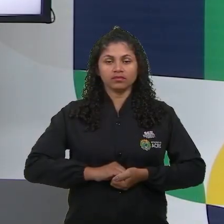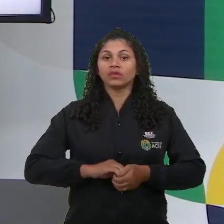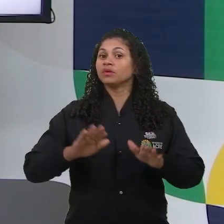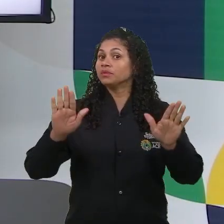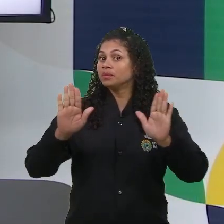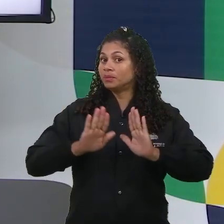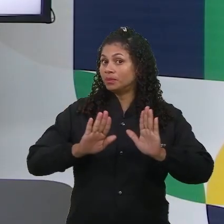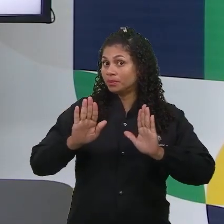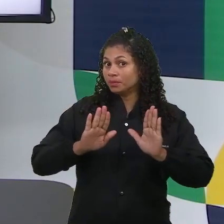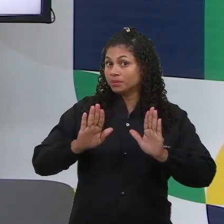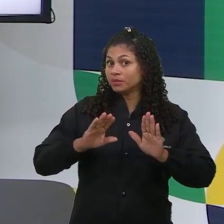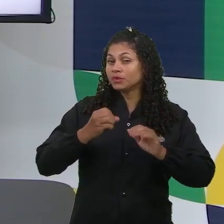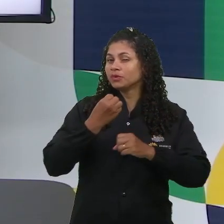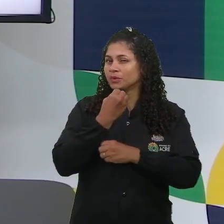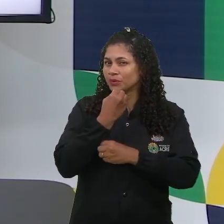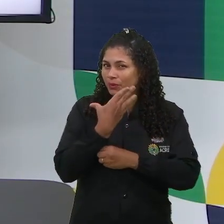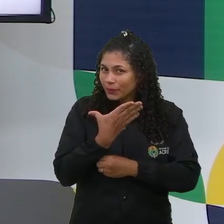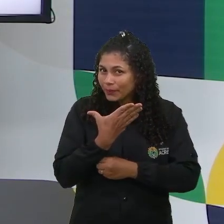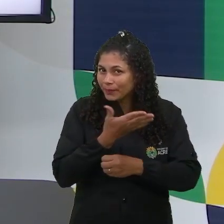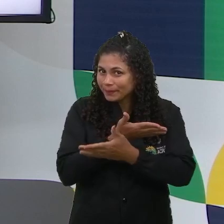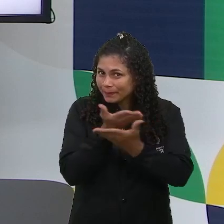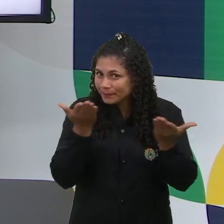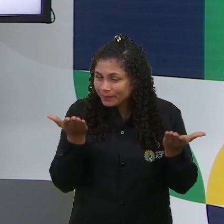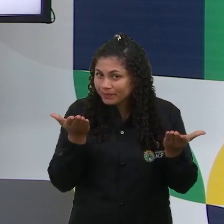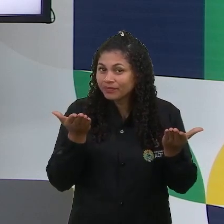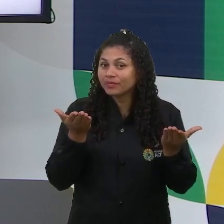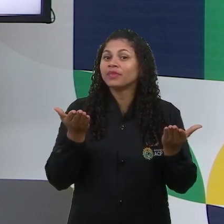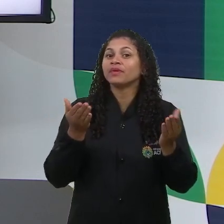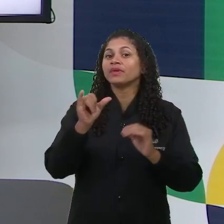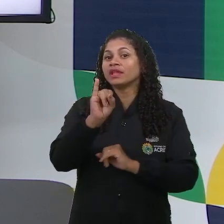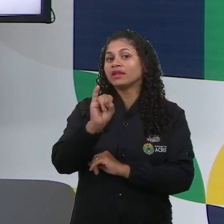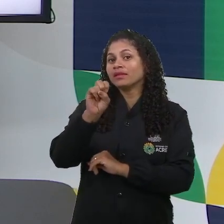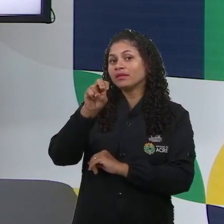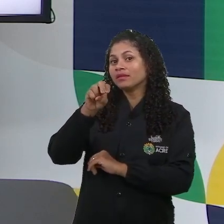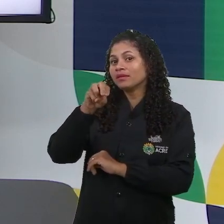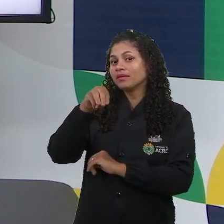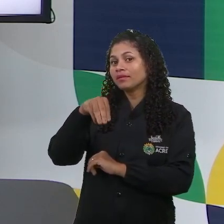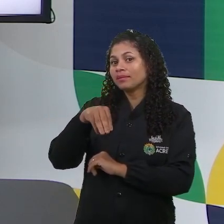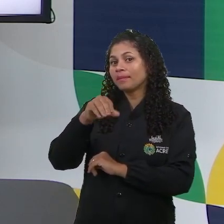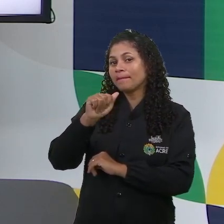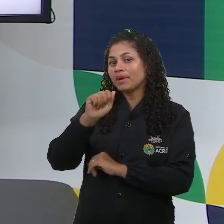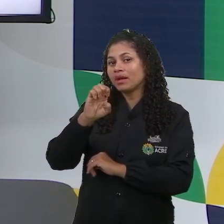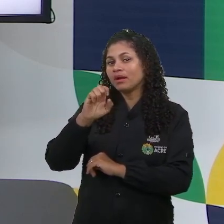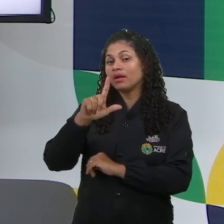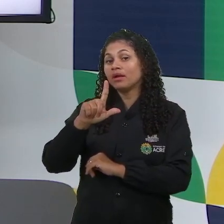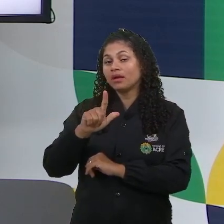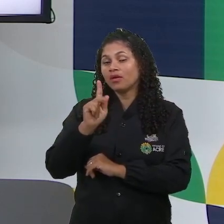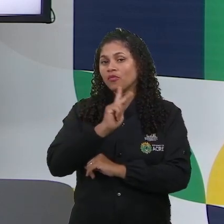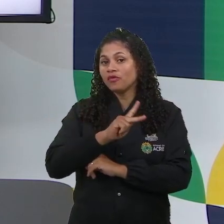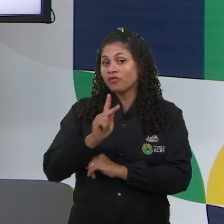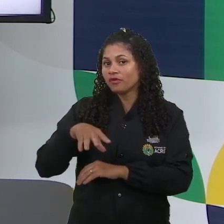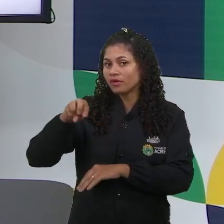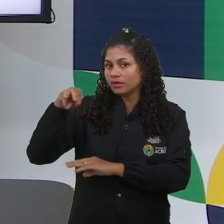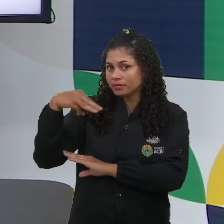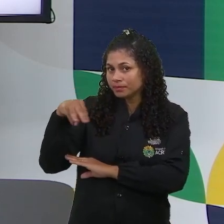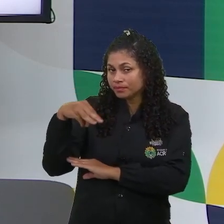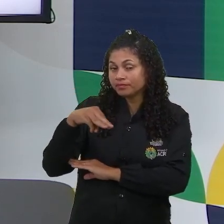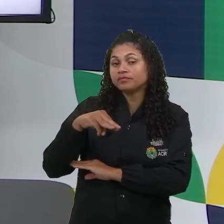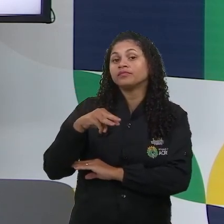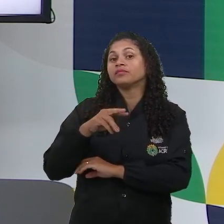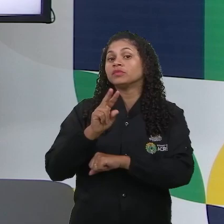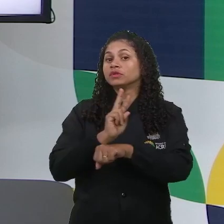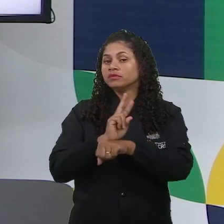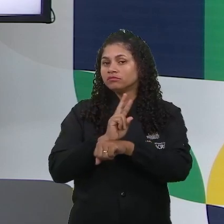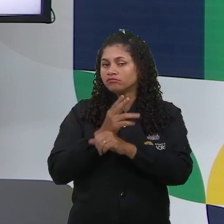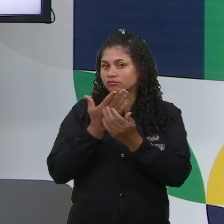Olá, tudo bem com vocês? Meu nome é Ismael Dourado, eu sou professor de matemática e nesta videoaula nós